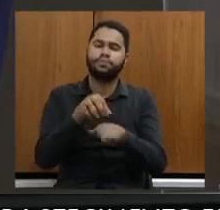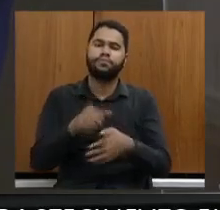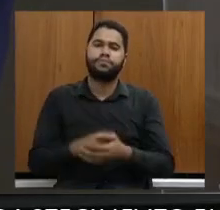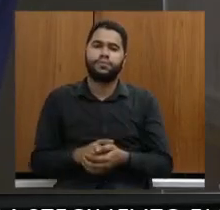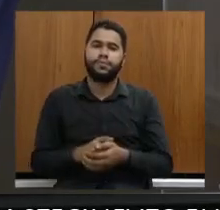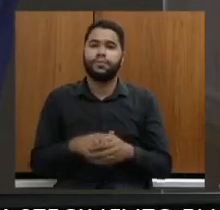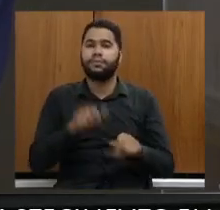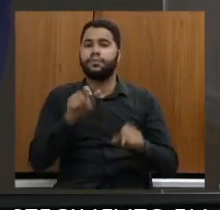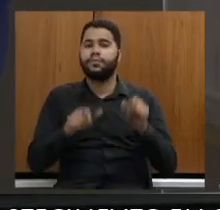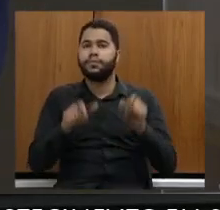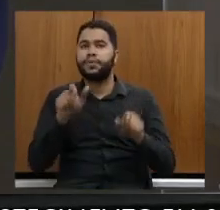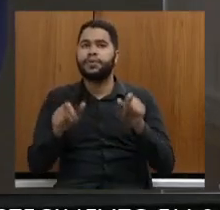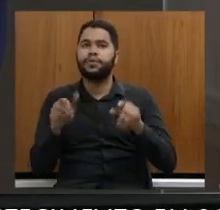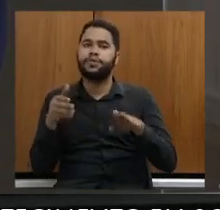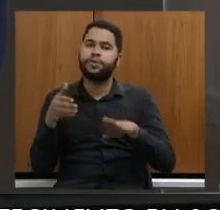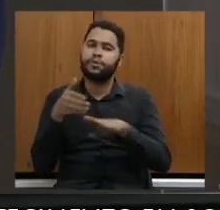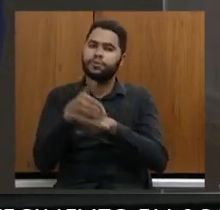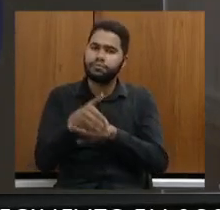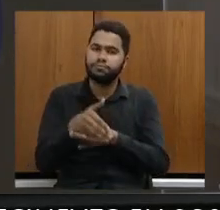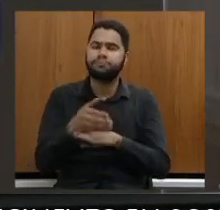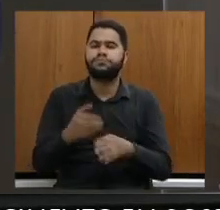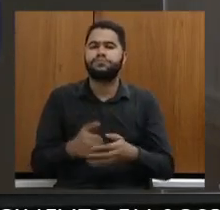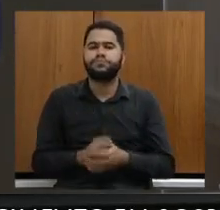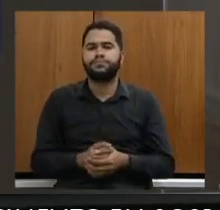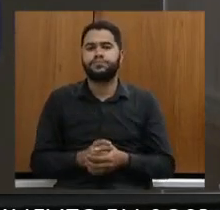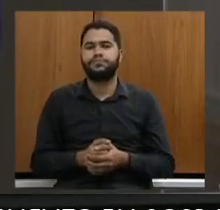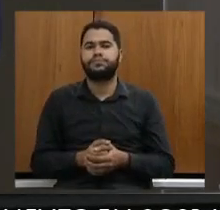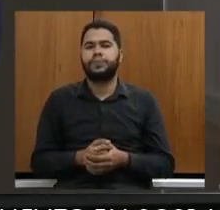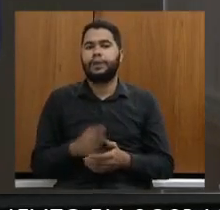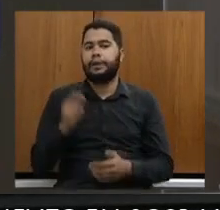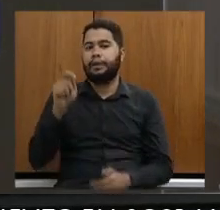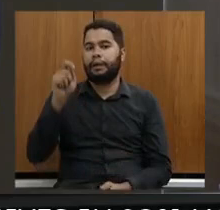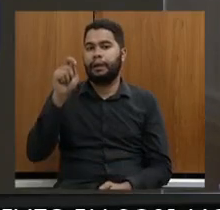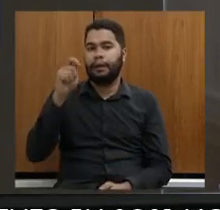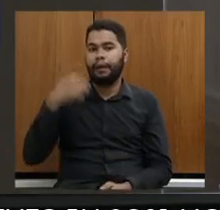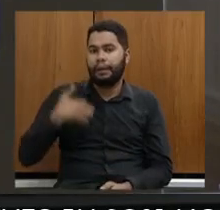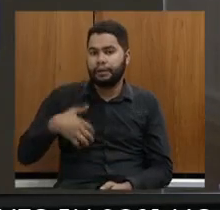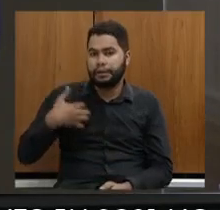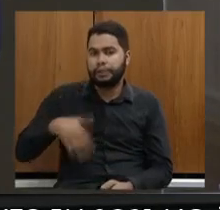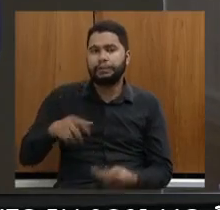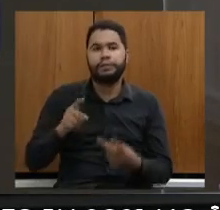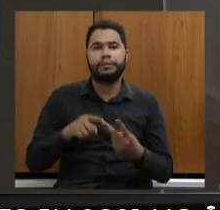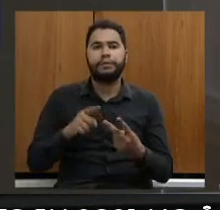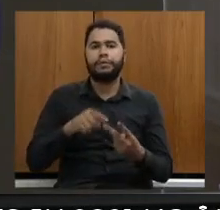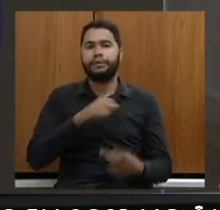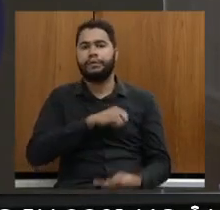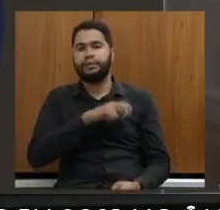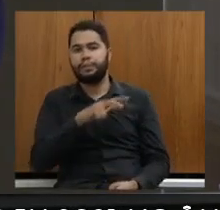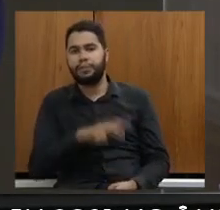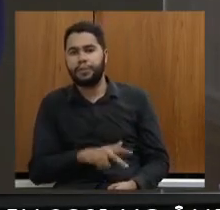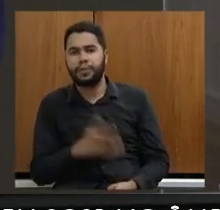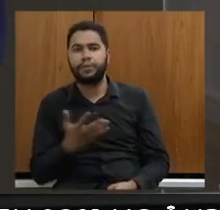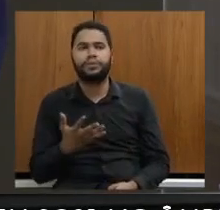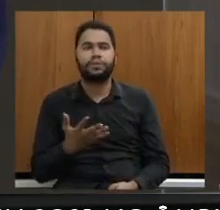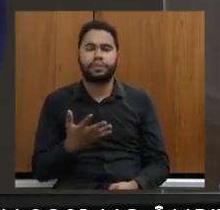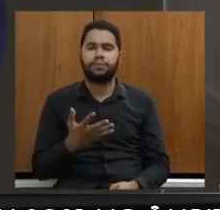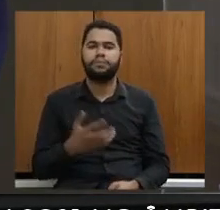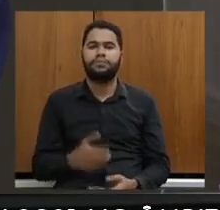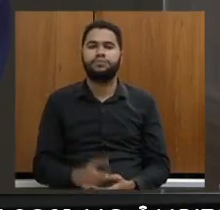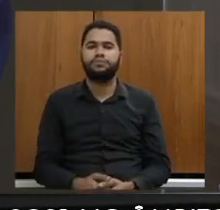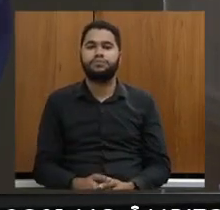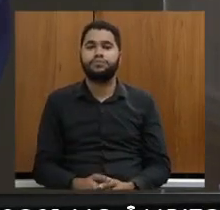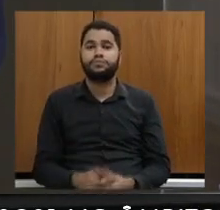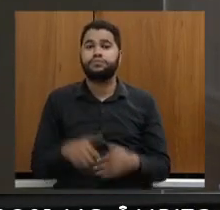ver a pessoa sair daqui para ir lá em Mendoza na Argentina ou em Portugal lá no Vale do Ouro né O pimento